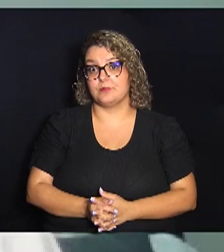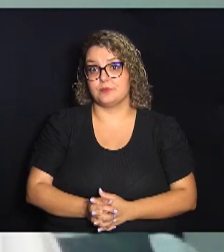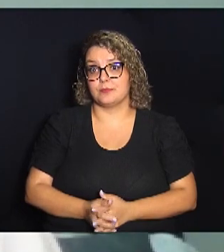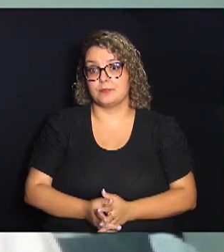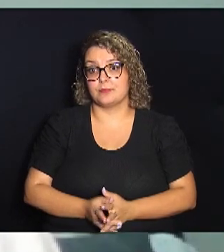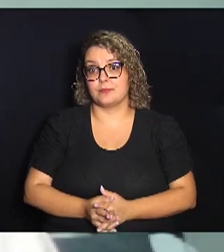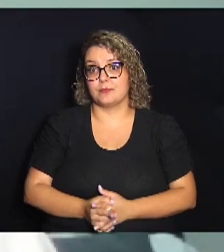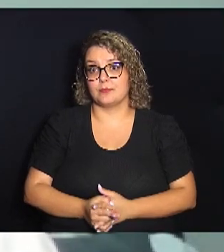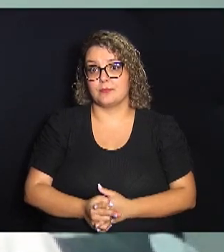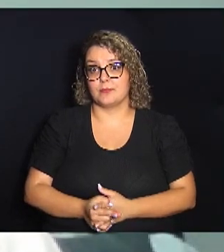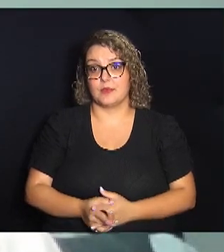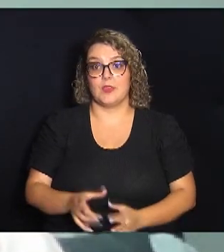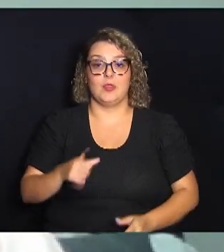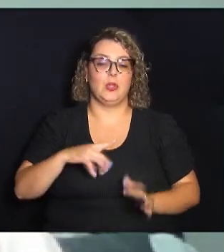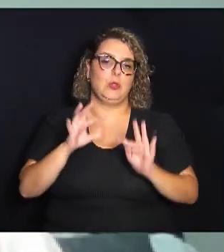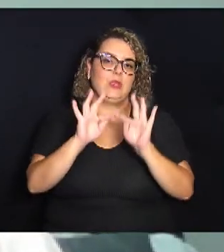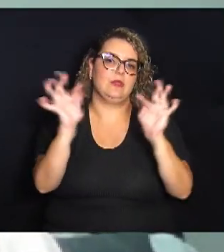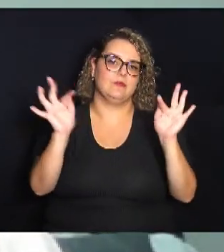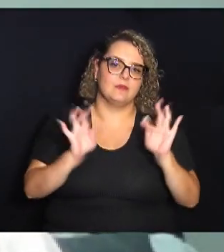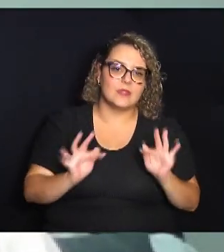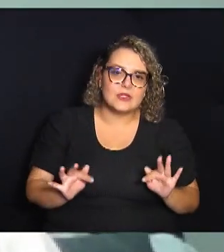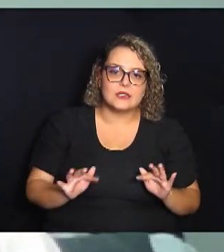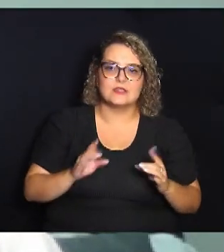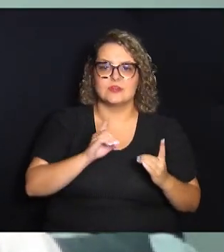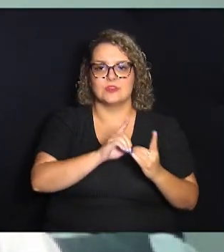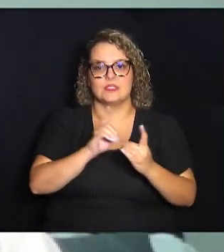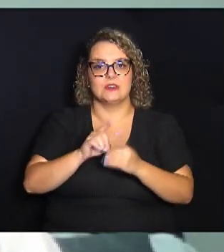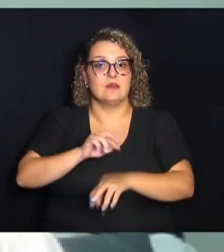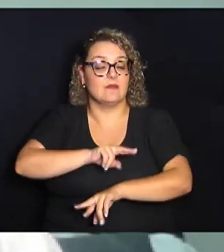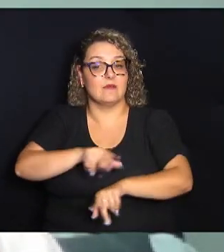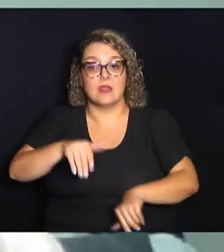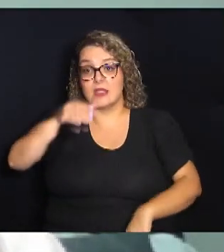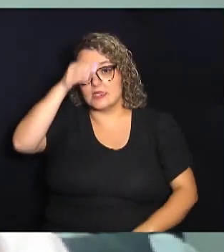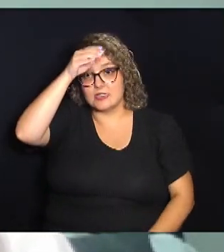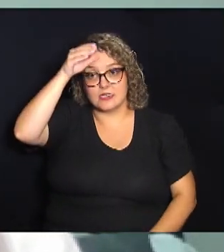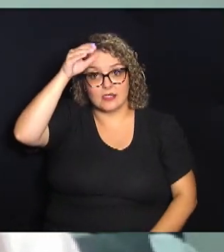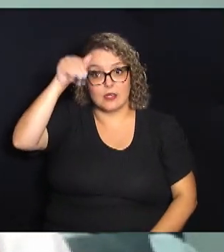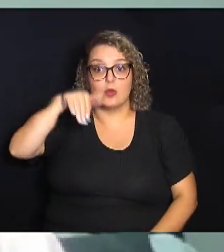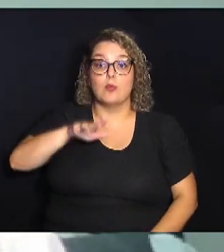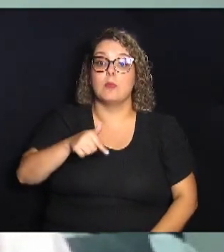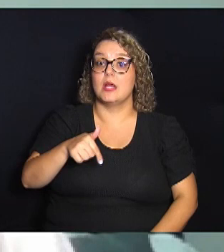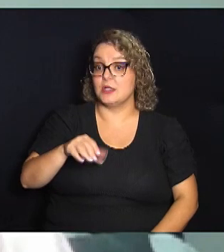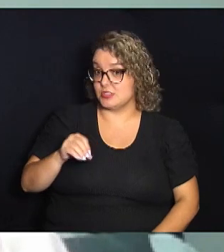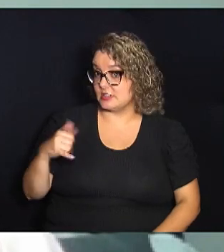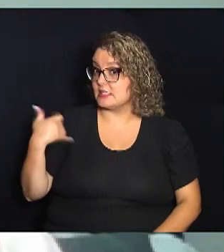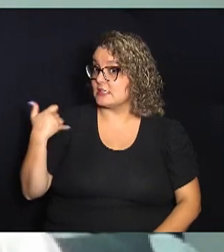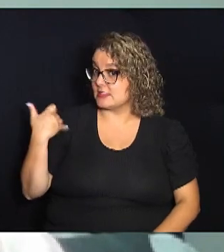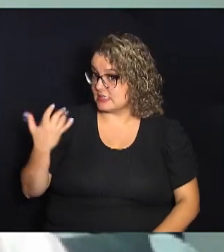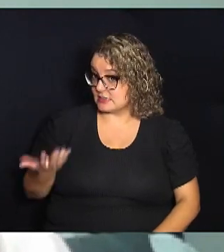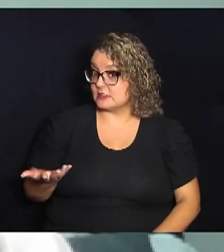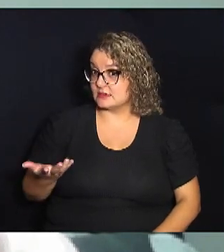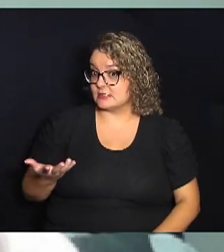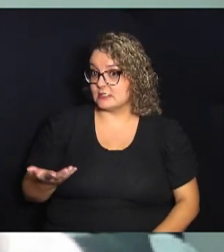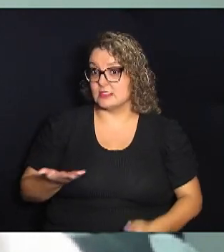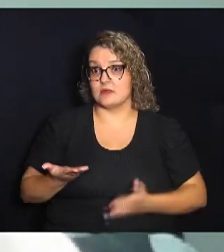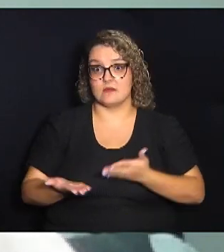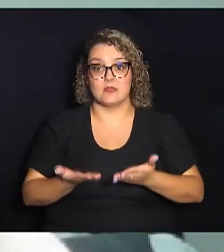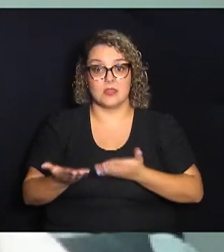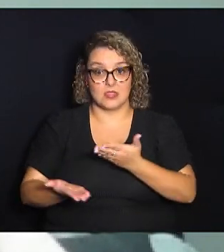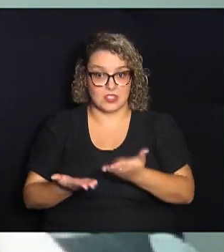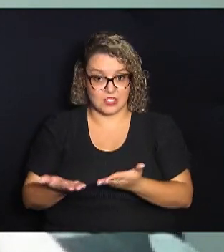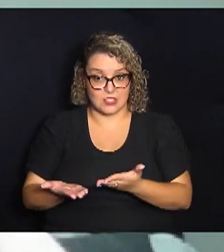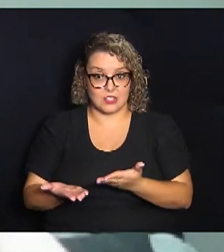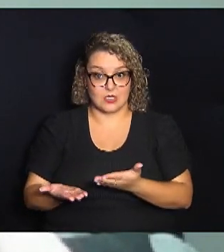eu tenho a felicidade de atender várias clientes de mais de 70 anos, que a gente faz tratamento